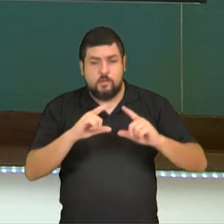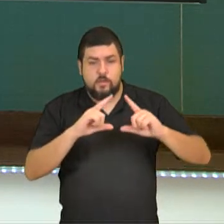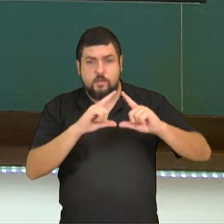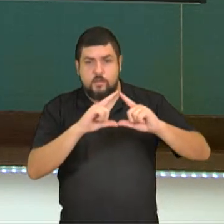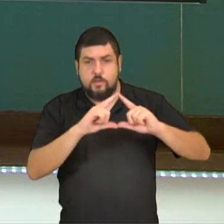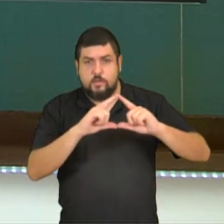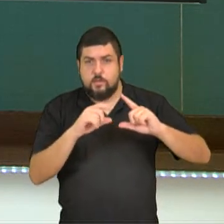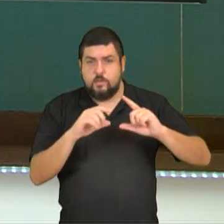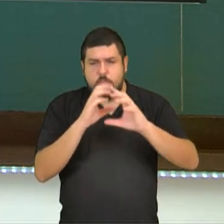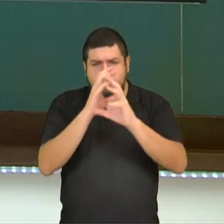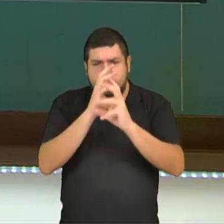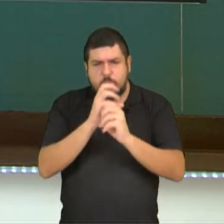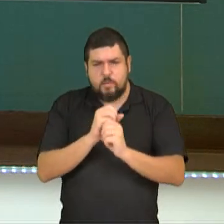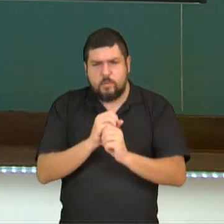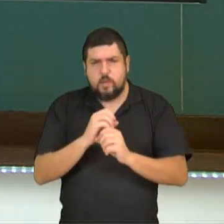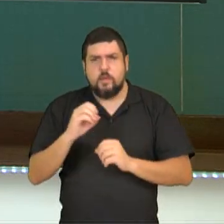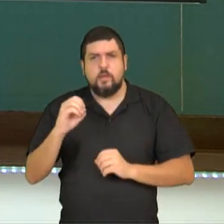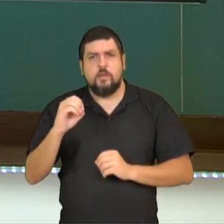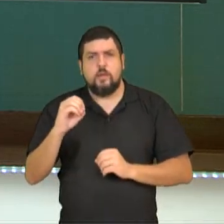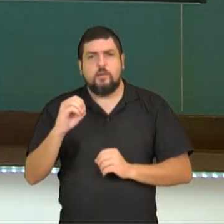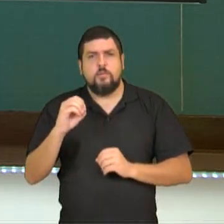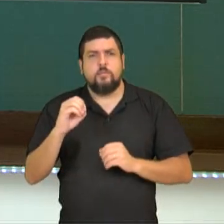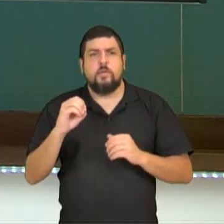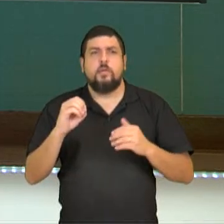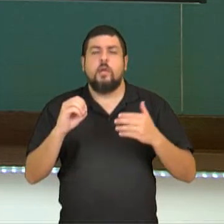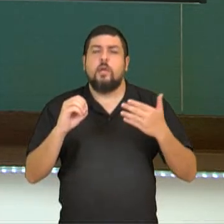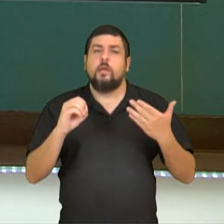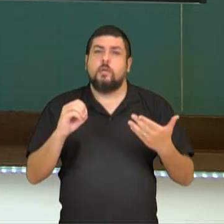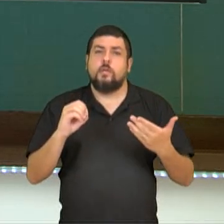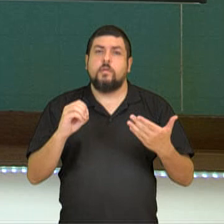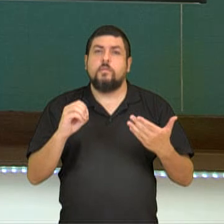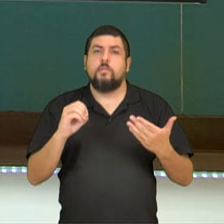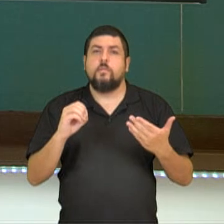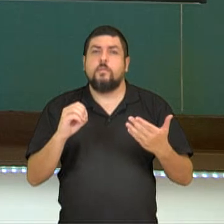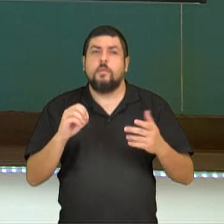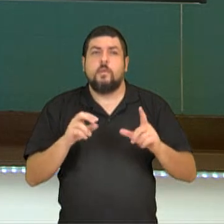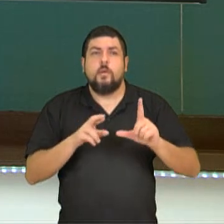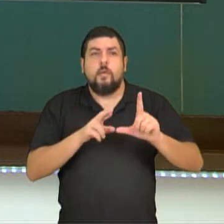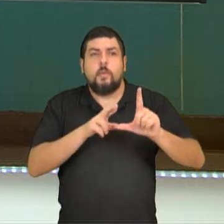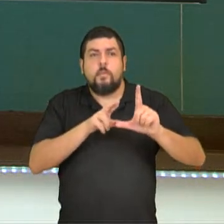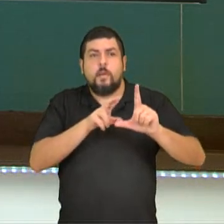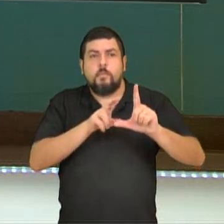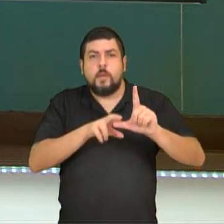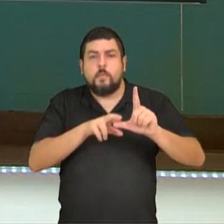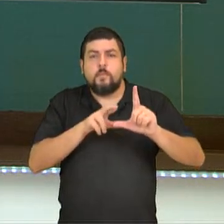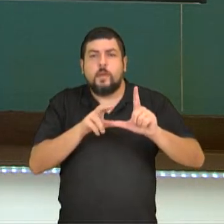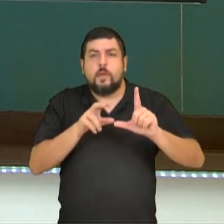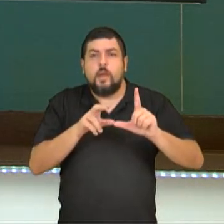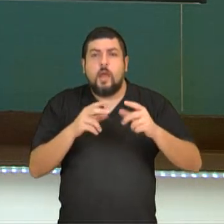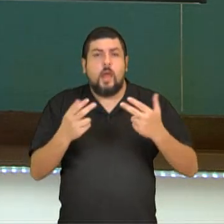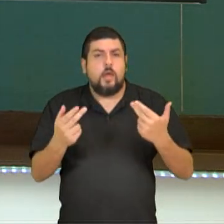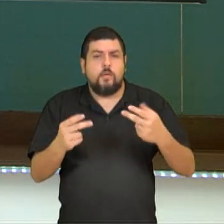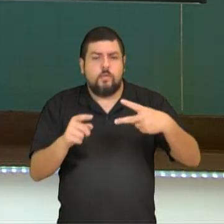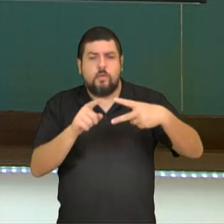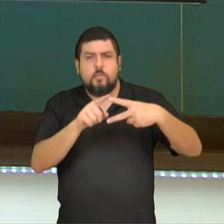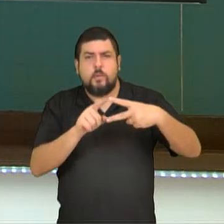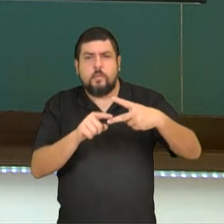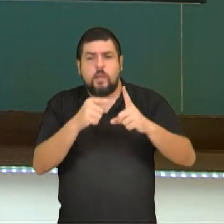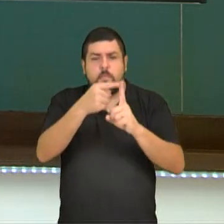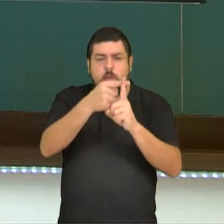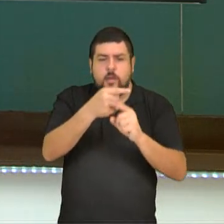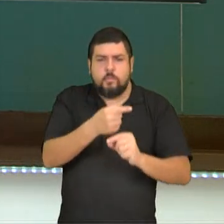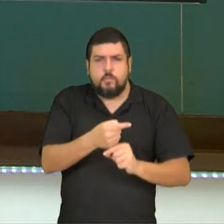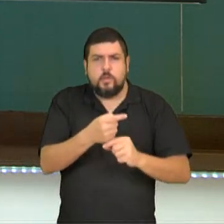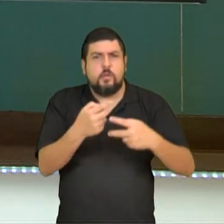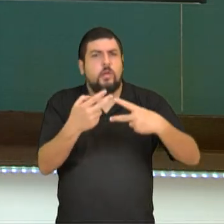a gente aplicar isso na fórmula, as raízes elas vão ser iguais, tá bom? Então, olha só. Então, a gente aplica lá, encontramos o delta, que é